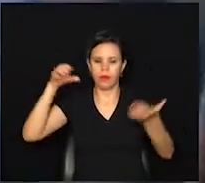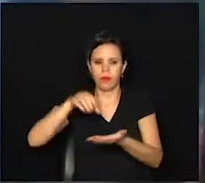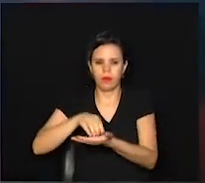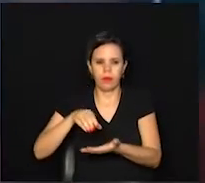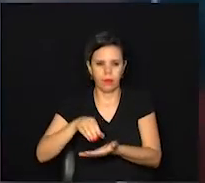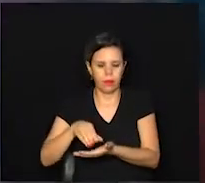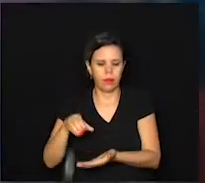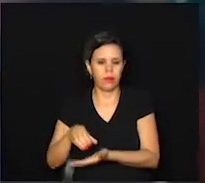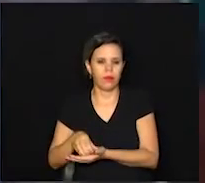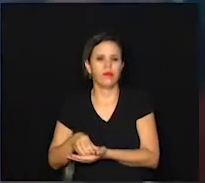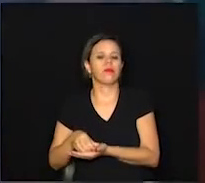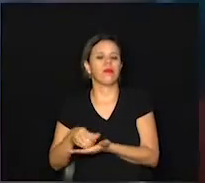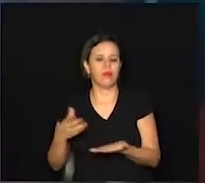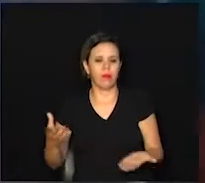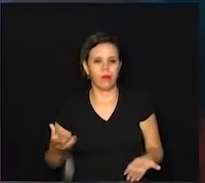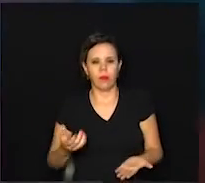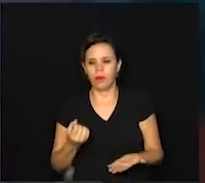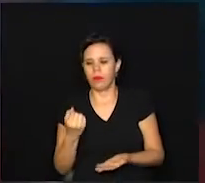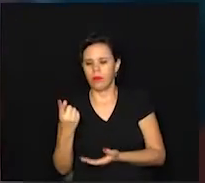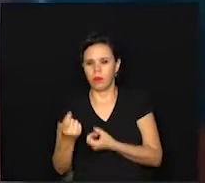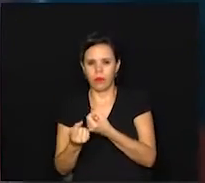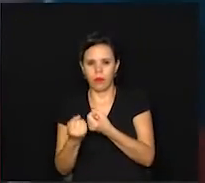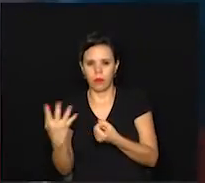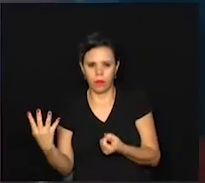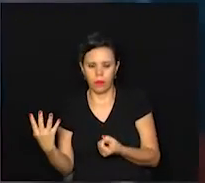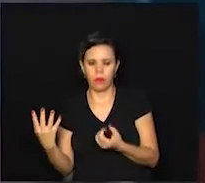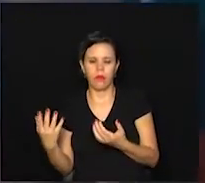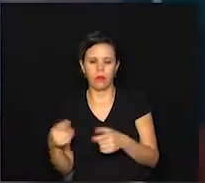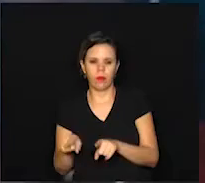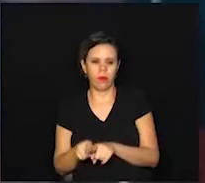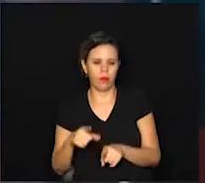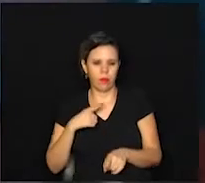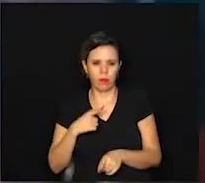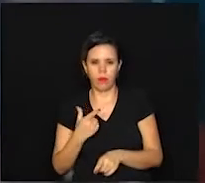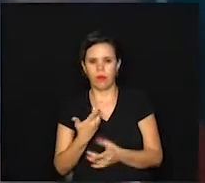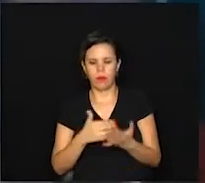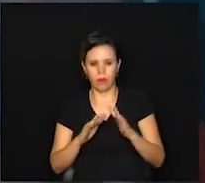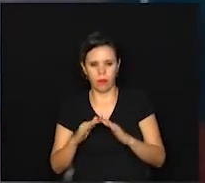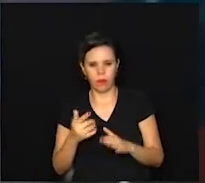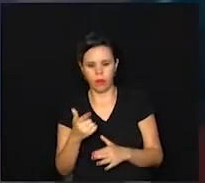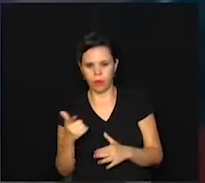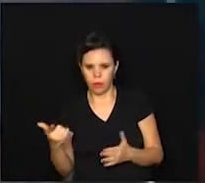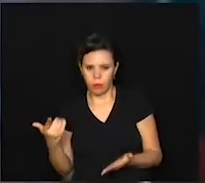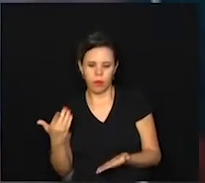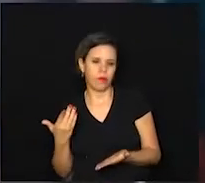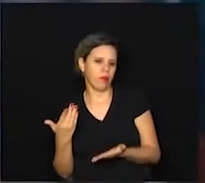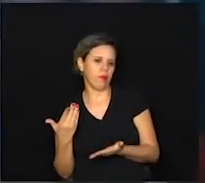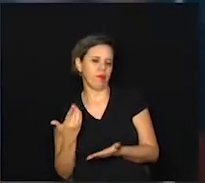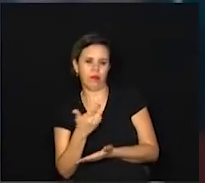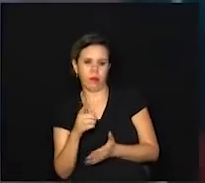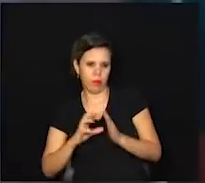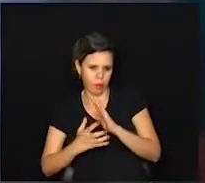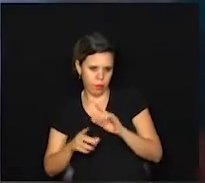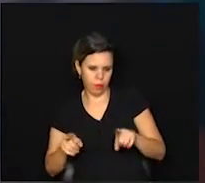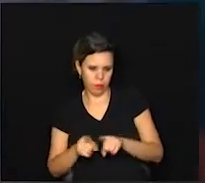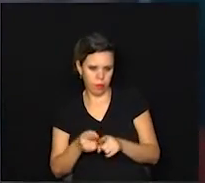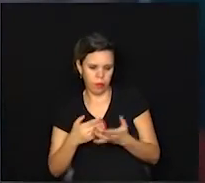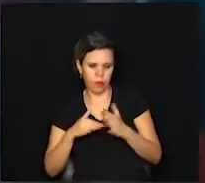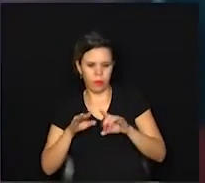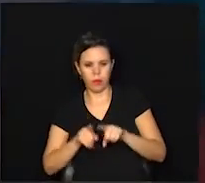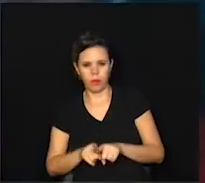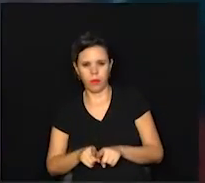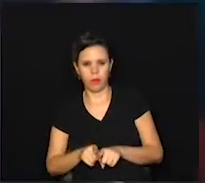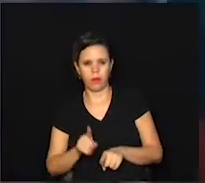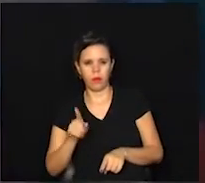derrotas, felizmente, né, que a Escola Sem Partido teve, foi com base naquilo que a Constituição afirma e que a